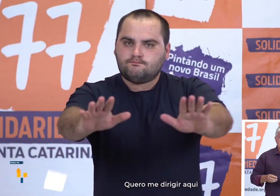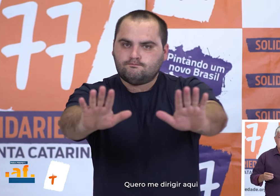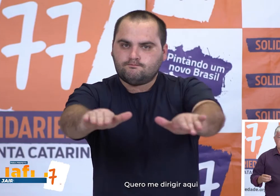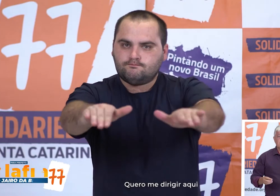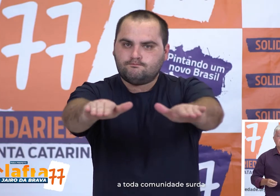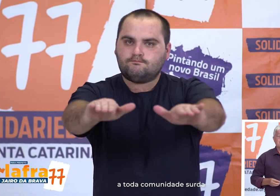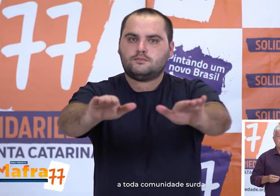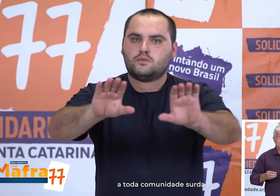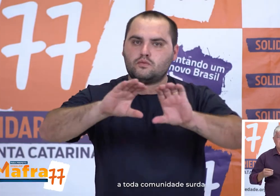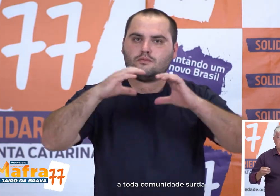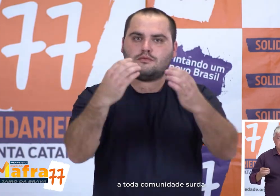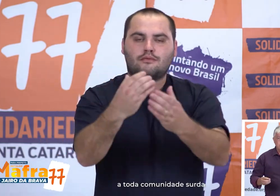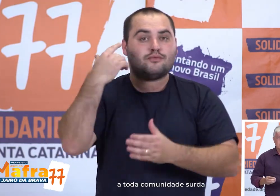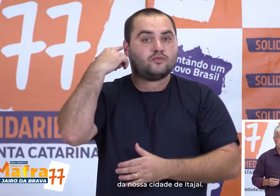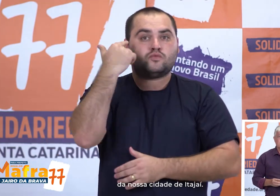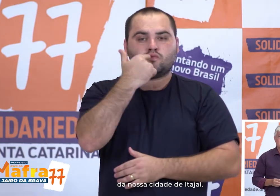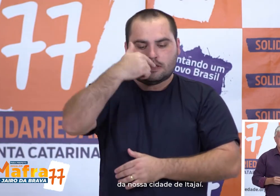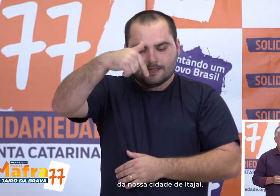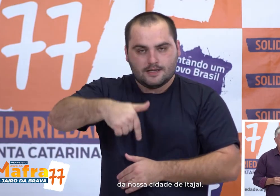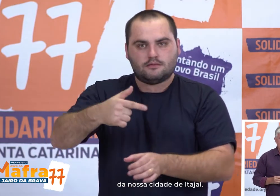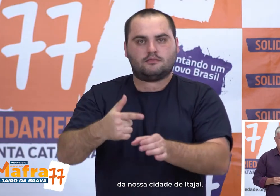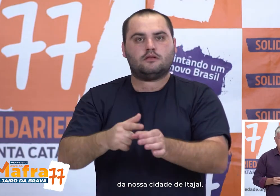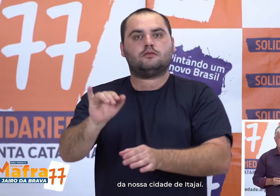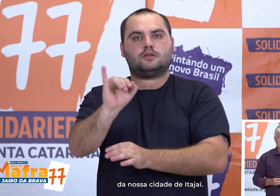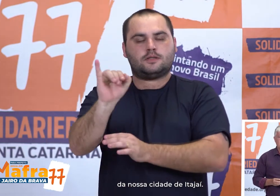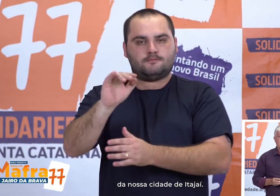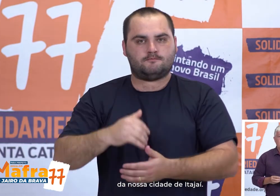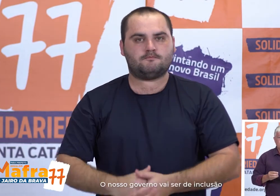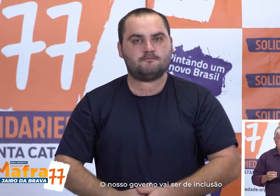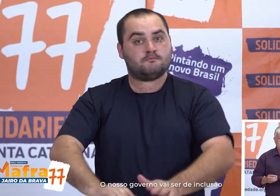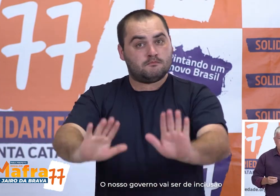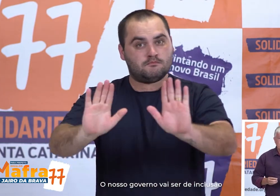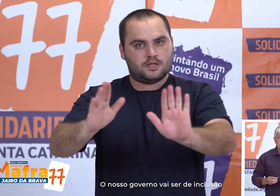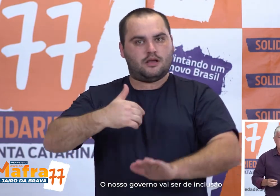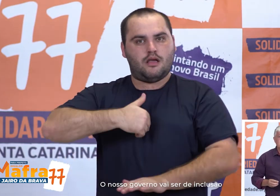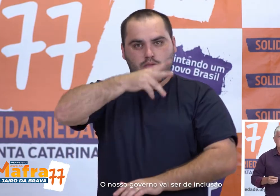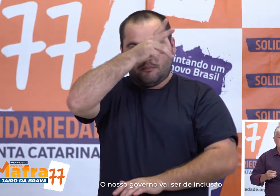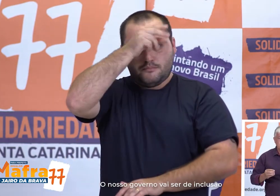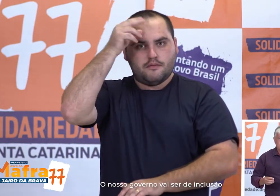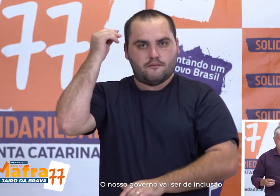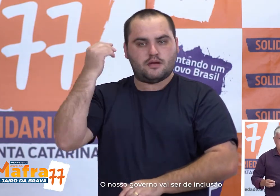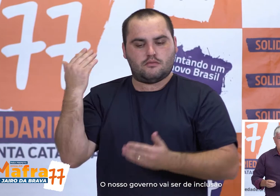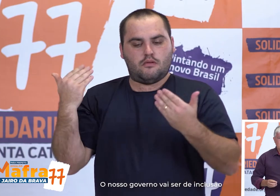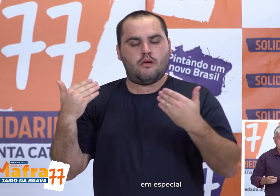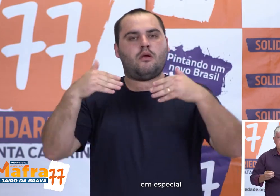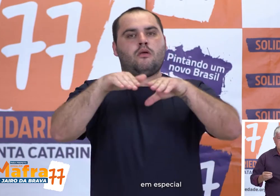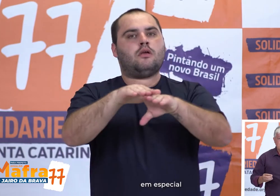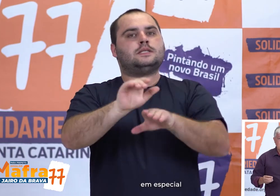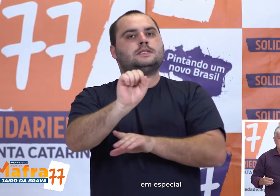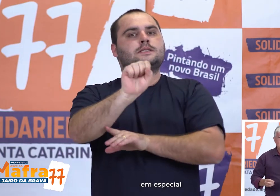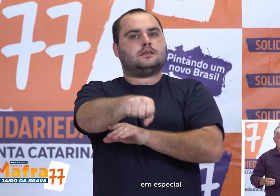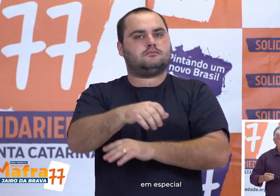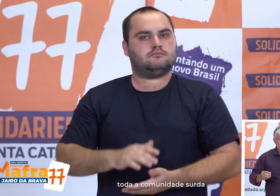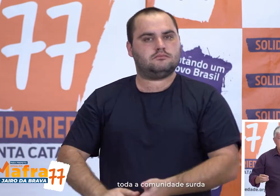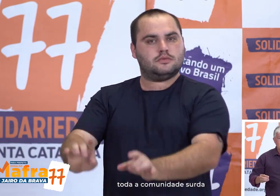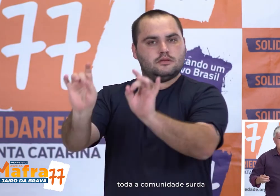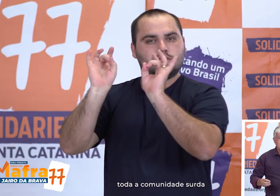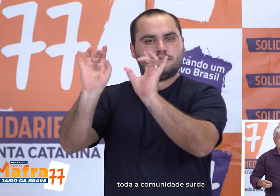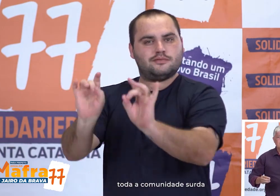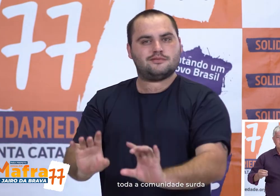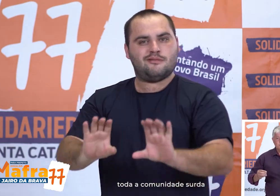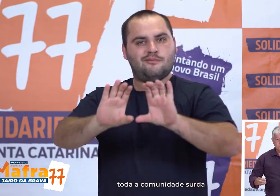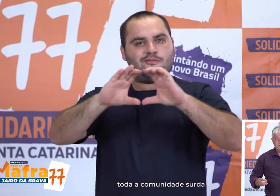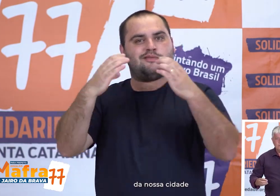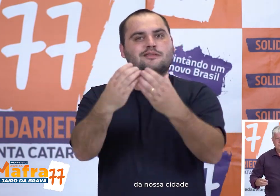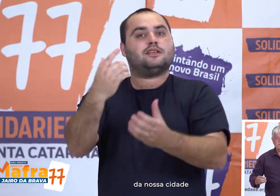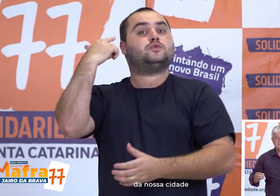Quero me dirigir aqui a toda a comunidade surda da nossa cidade de Itajaí. O nosso governo vai ser de inclusão, em especial toda a